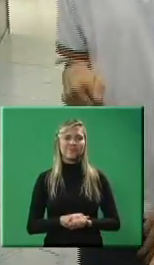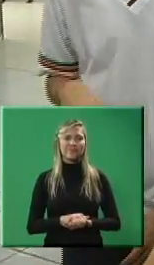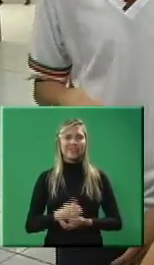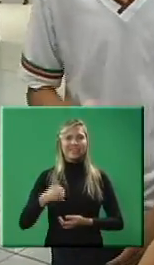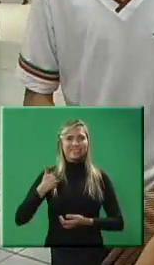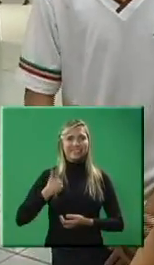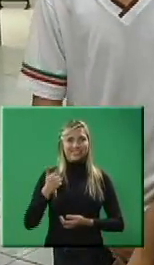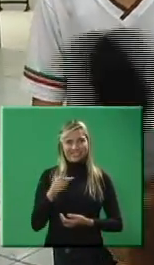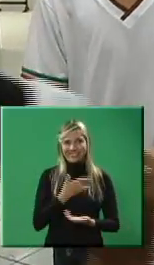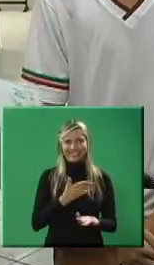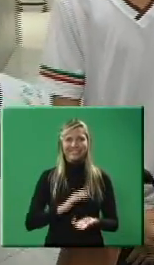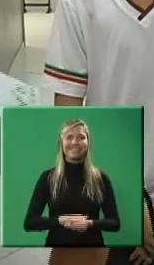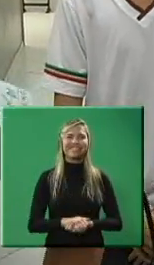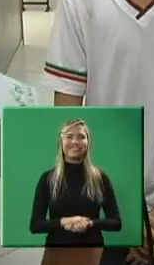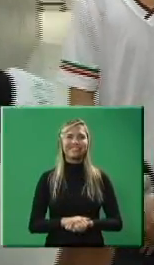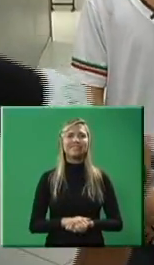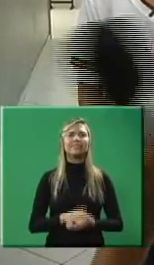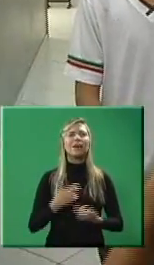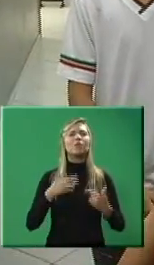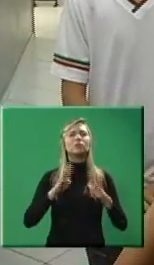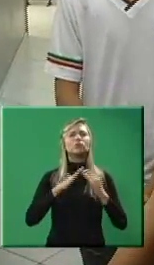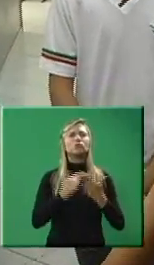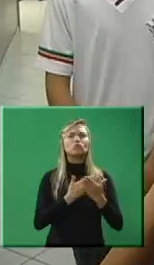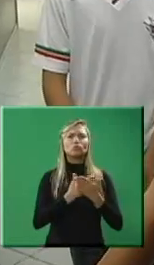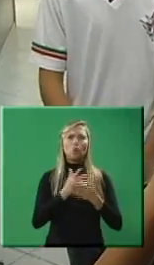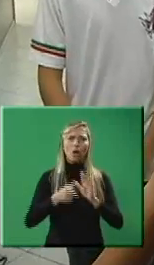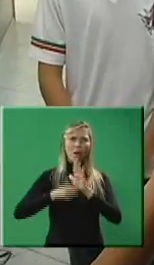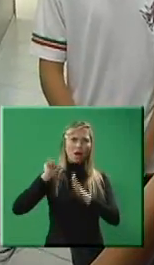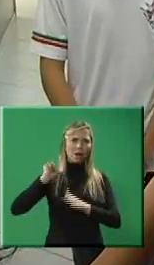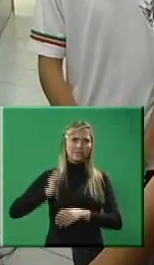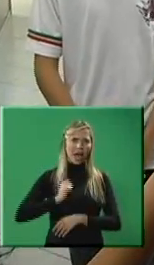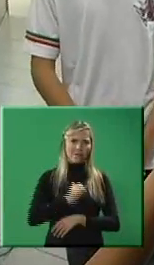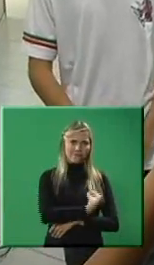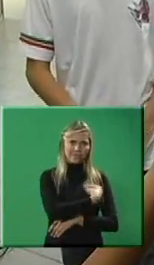17. Ele veio da Vida?